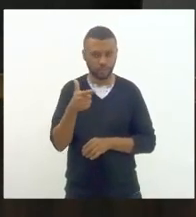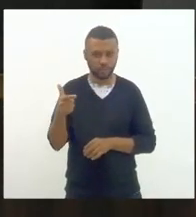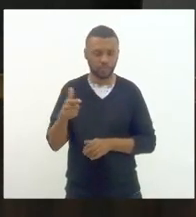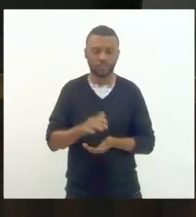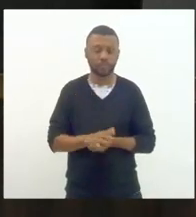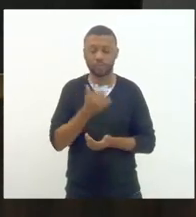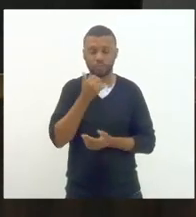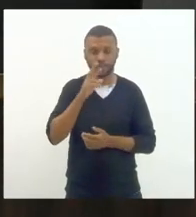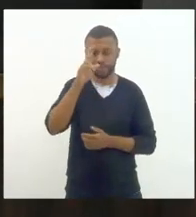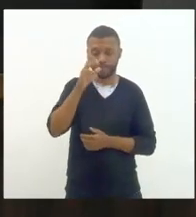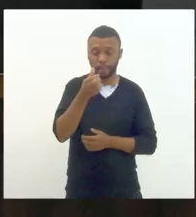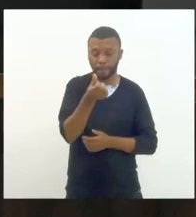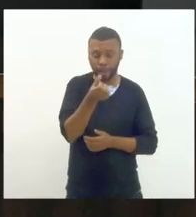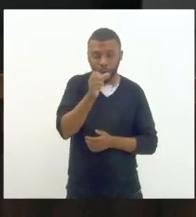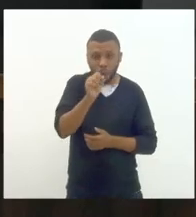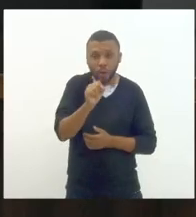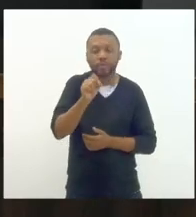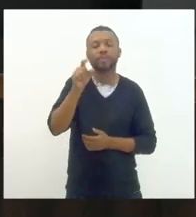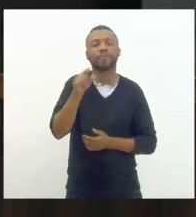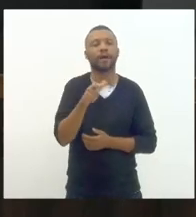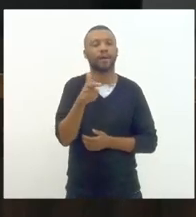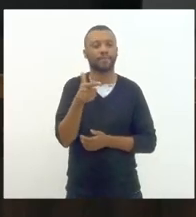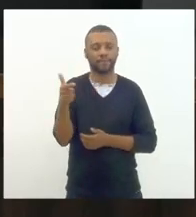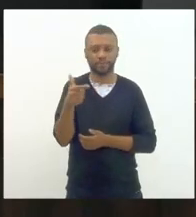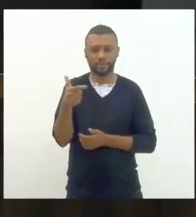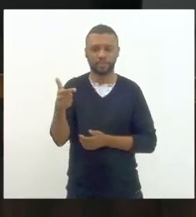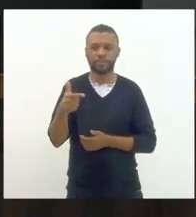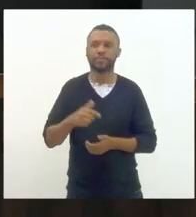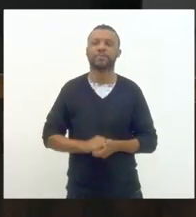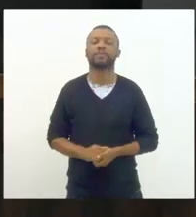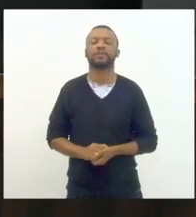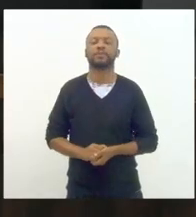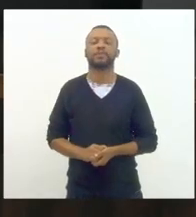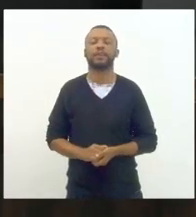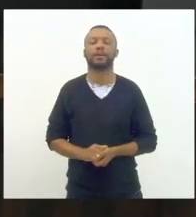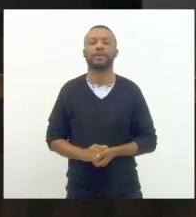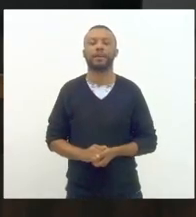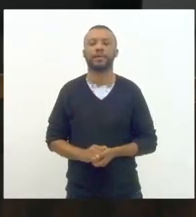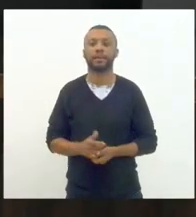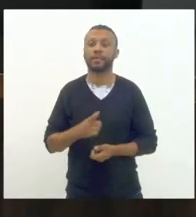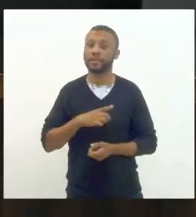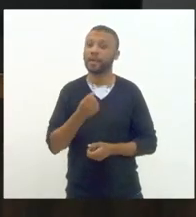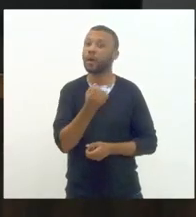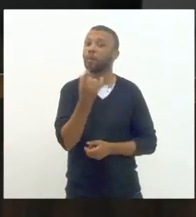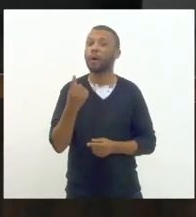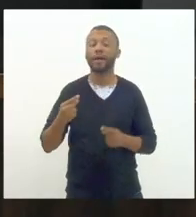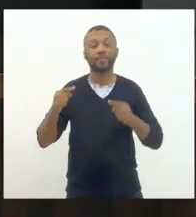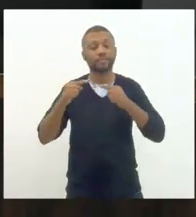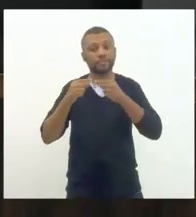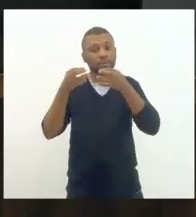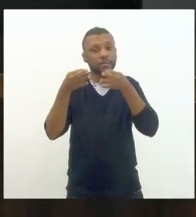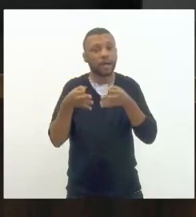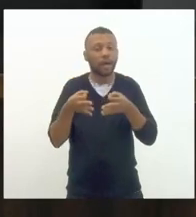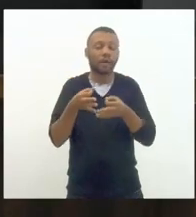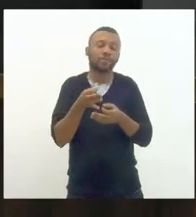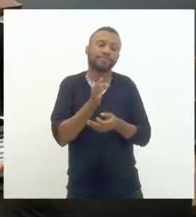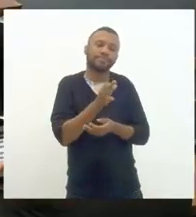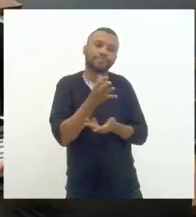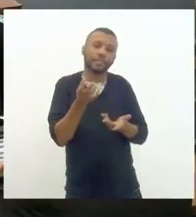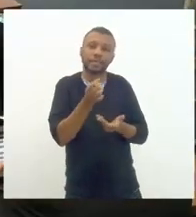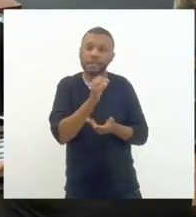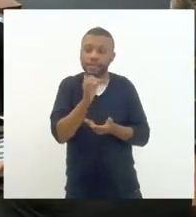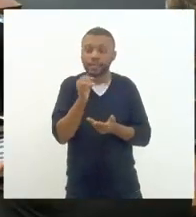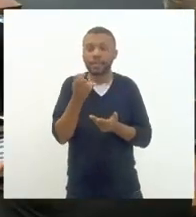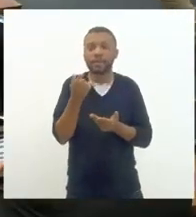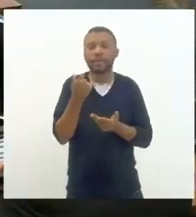68 de 22, e tem que ter quórum qualificado. Pois é, presidente. Se cair